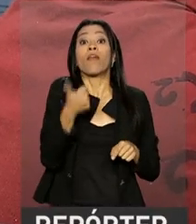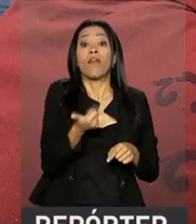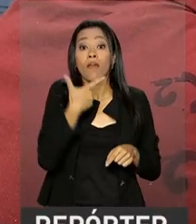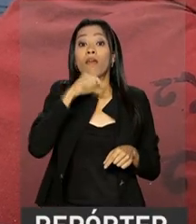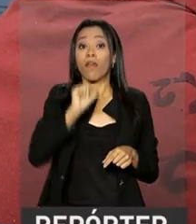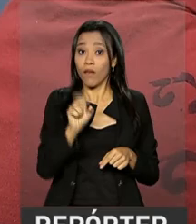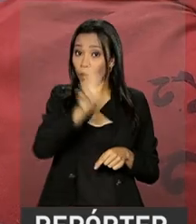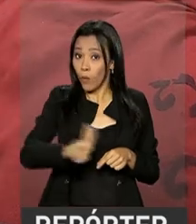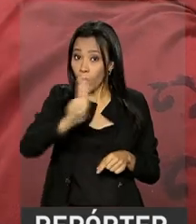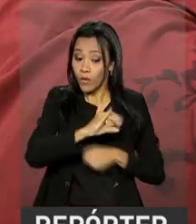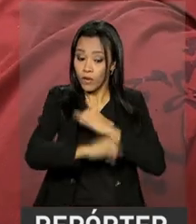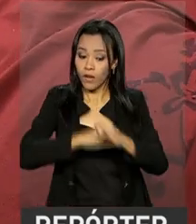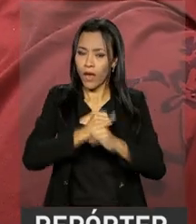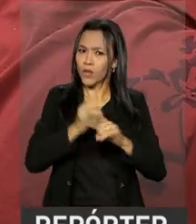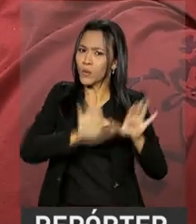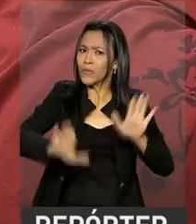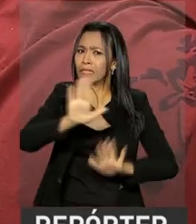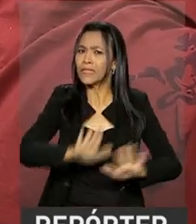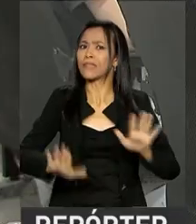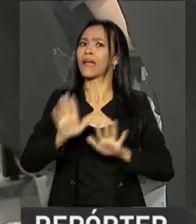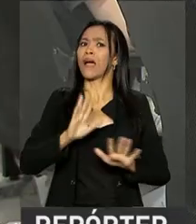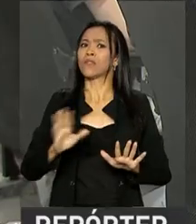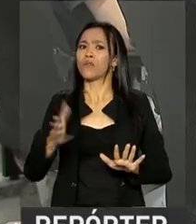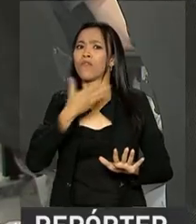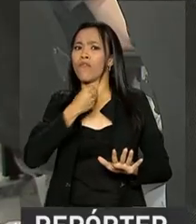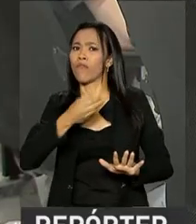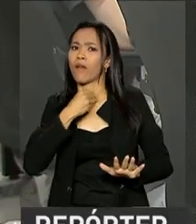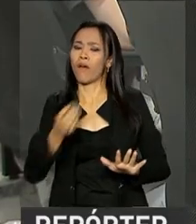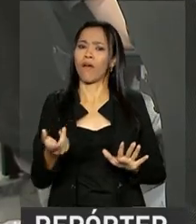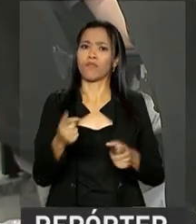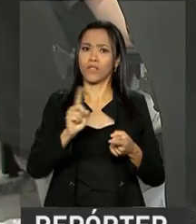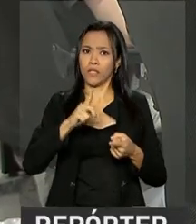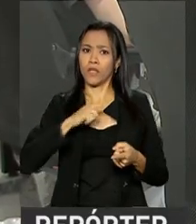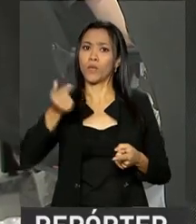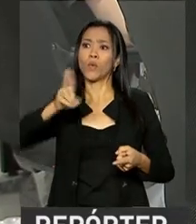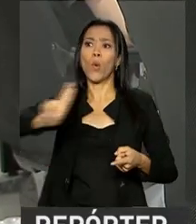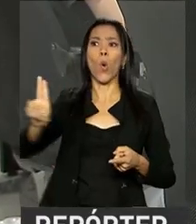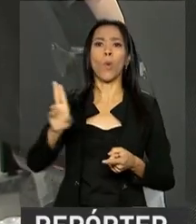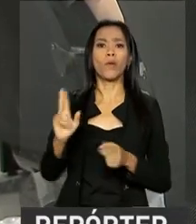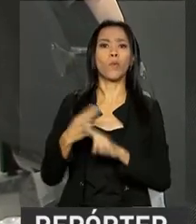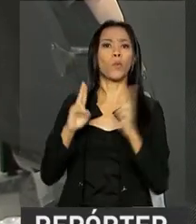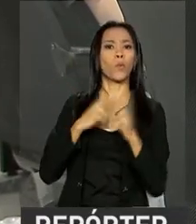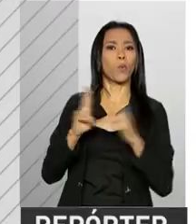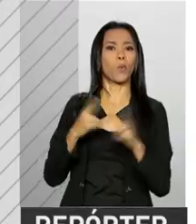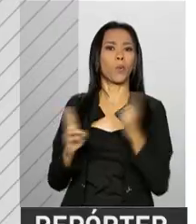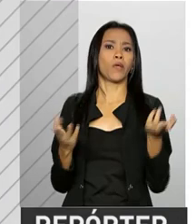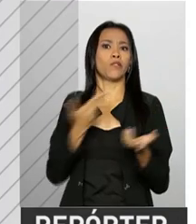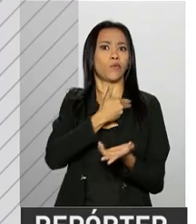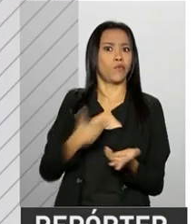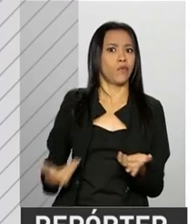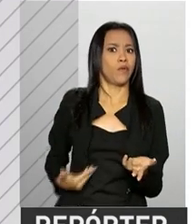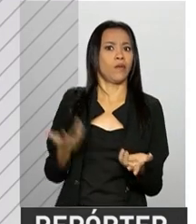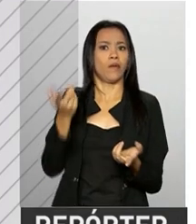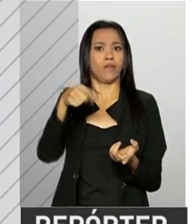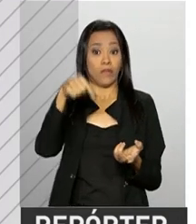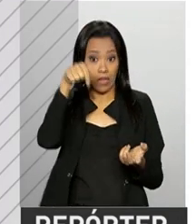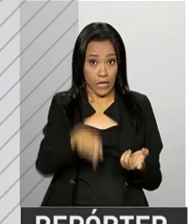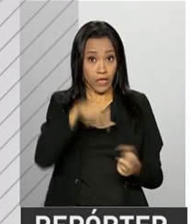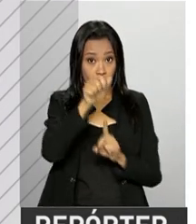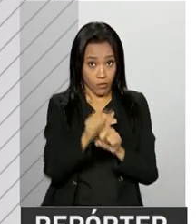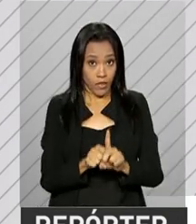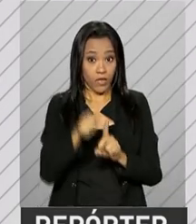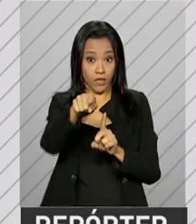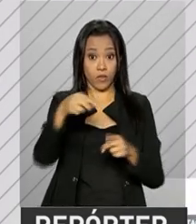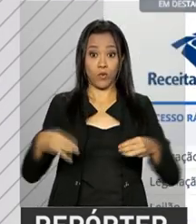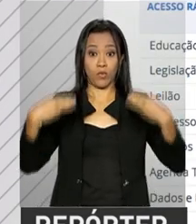ficar atento também às tentativas de fraude envolvendo nomes de instituições governamentais neste mês o ministério do